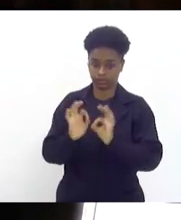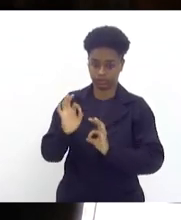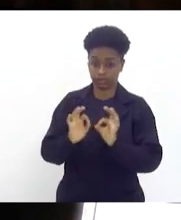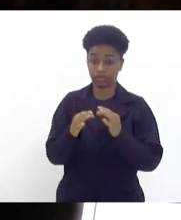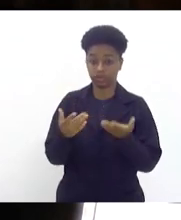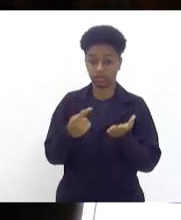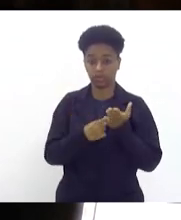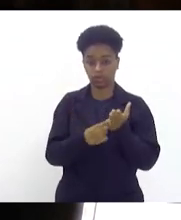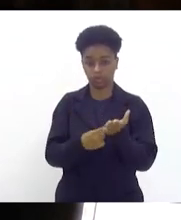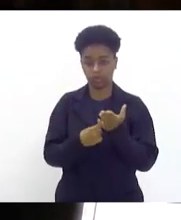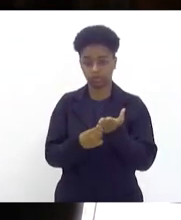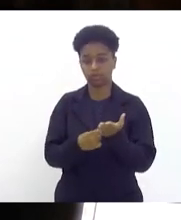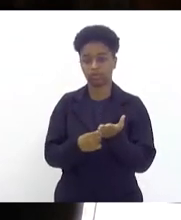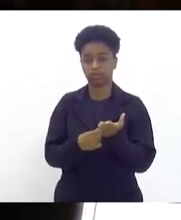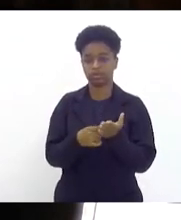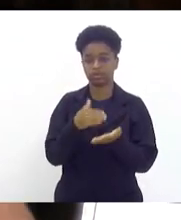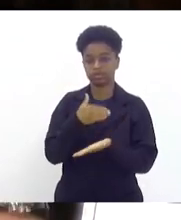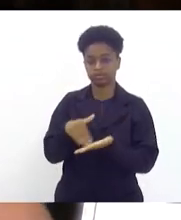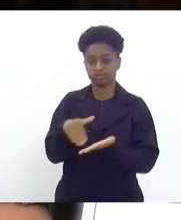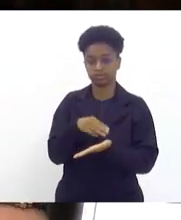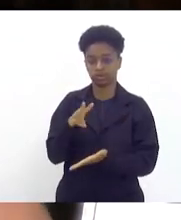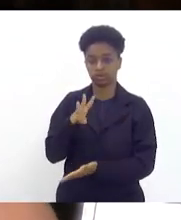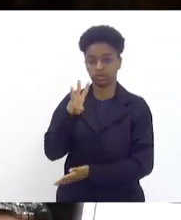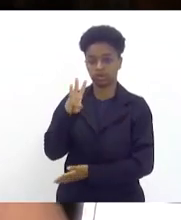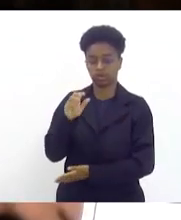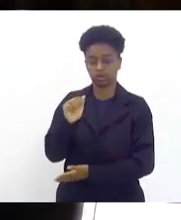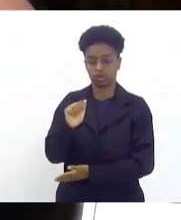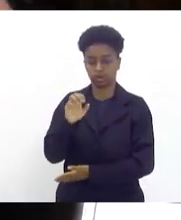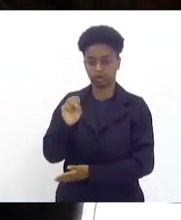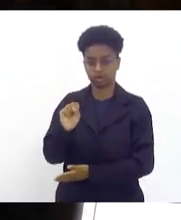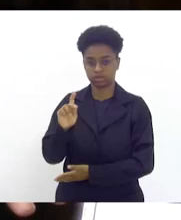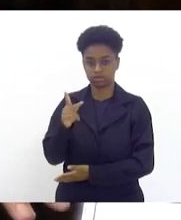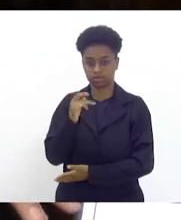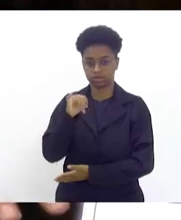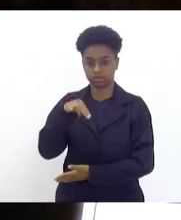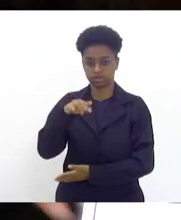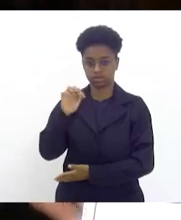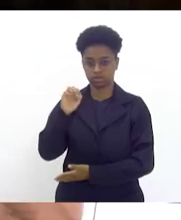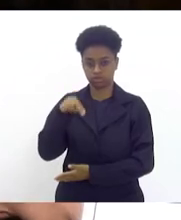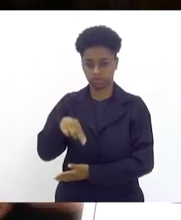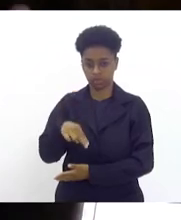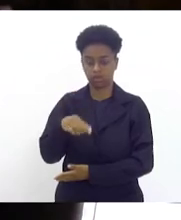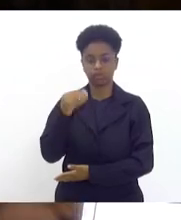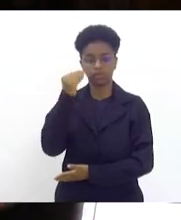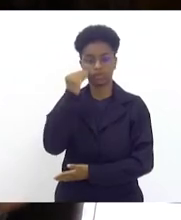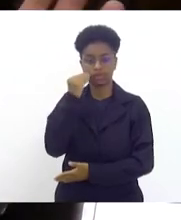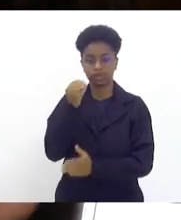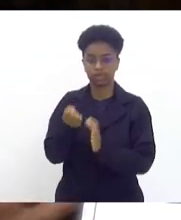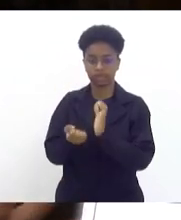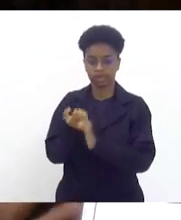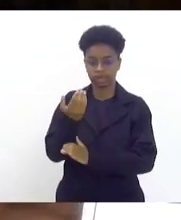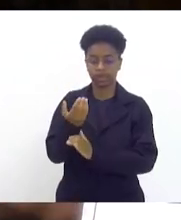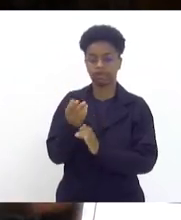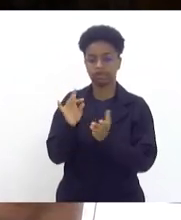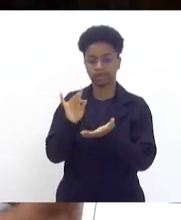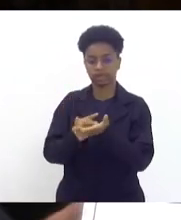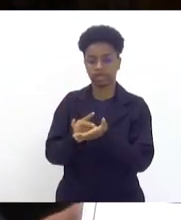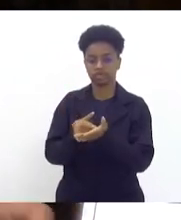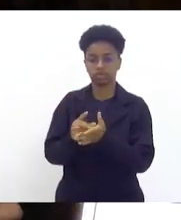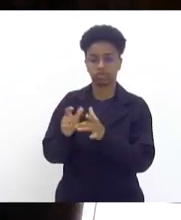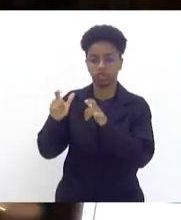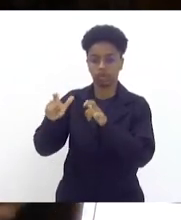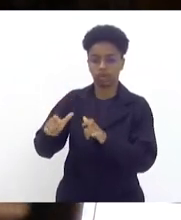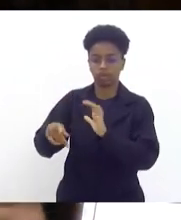compromisso do secretário Washington Reis foi para que é esse terreno em frente ao recuo efetivamente vira um food Park de fato agora